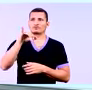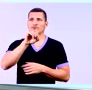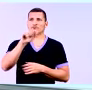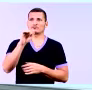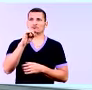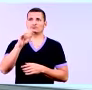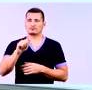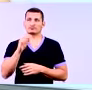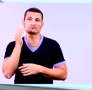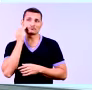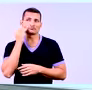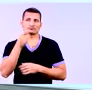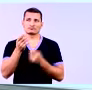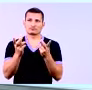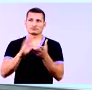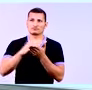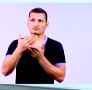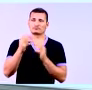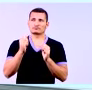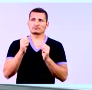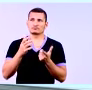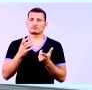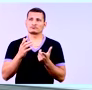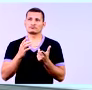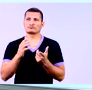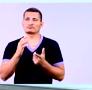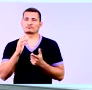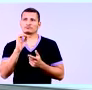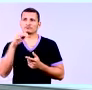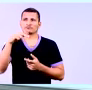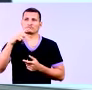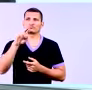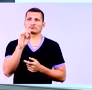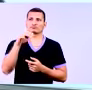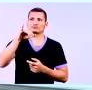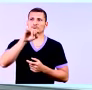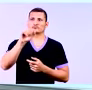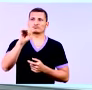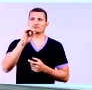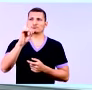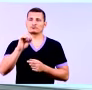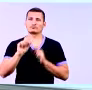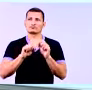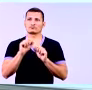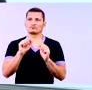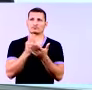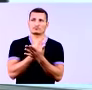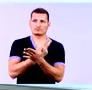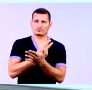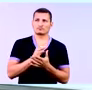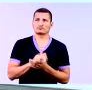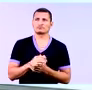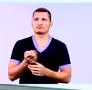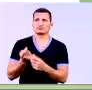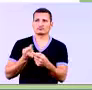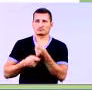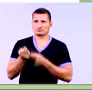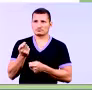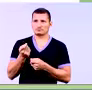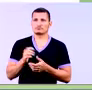de notebook pode chegar ao fim, pode ser compromissada, o que pode acontecer no meio do caminho aí. Então, observe no quadro, por